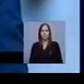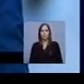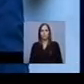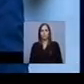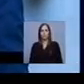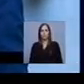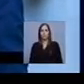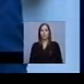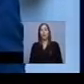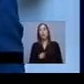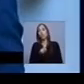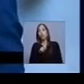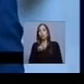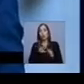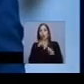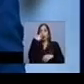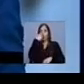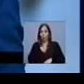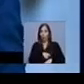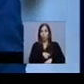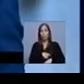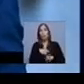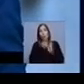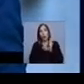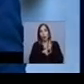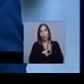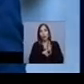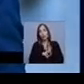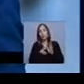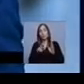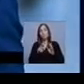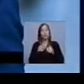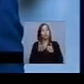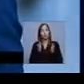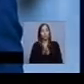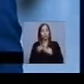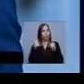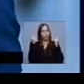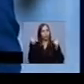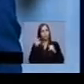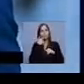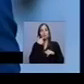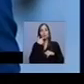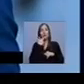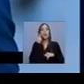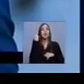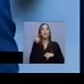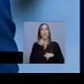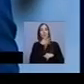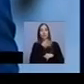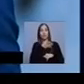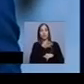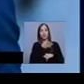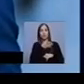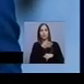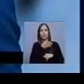uma regra que eu sei que fiz um ótimo sentimento de orgulho com esforço é que tudo se paga enquanto na vida se não há almoços grátis e eu acho que o conhecimento da nossa vida temos ao